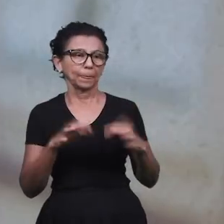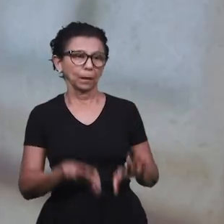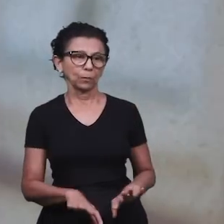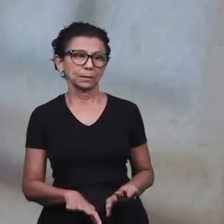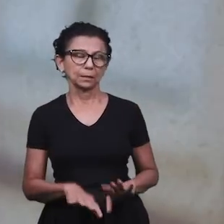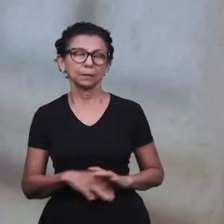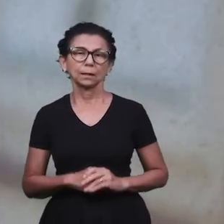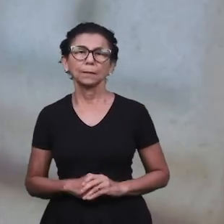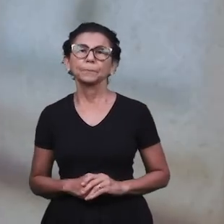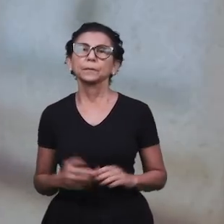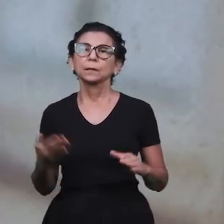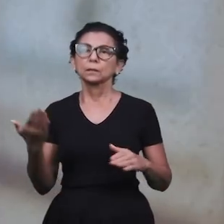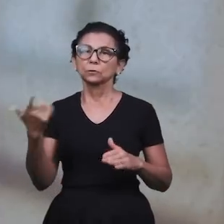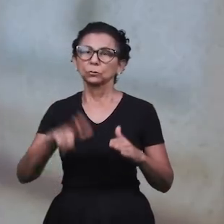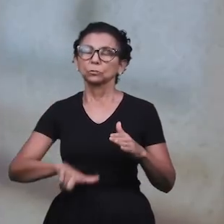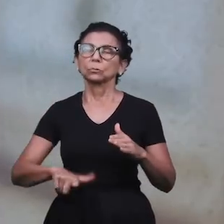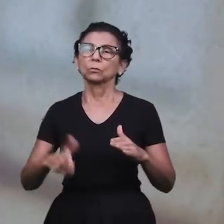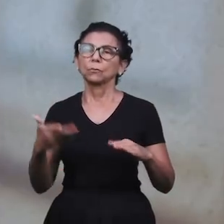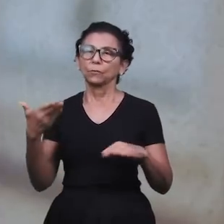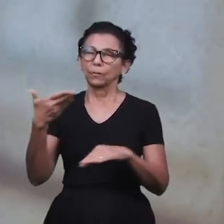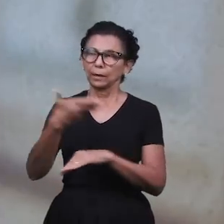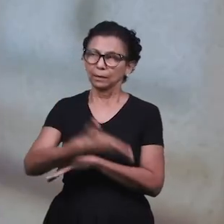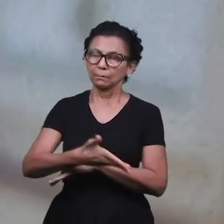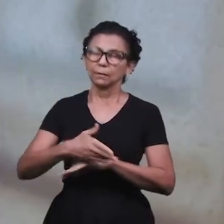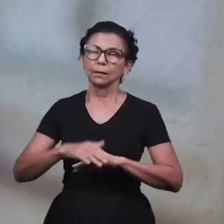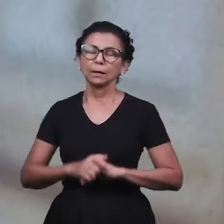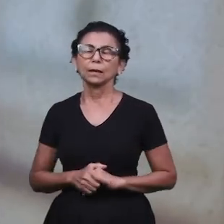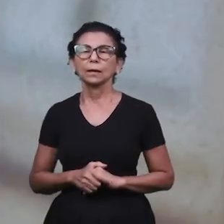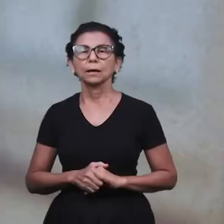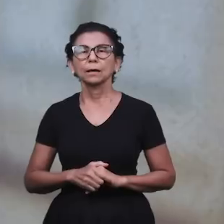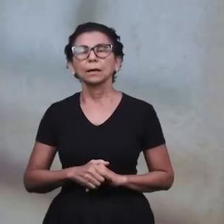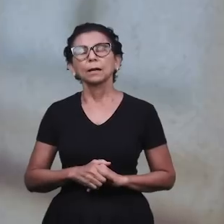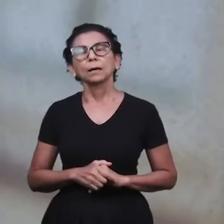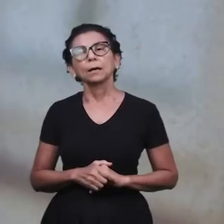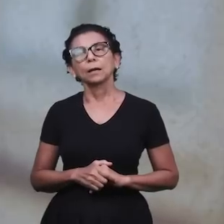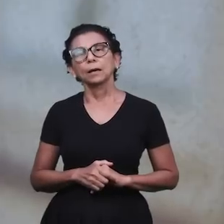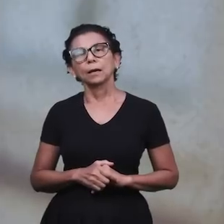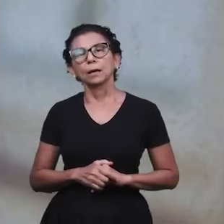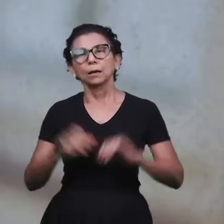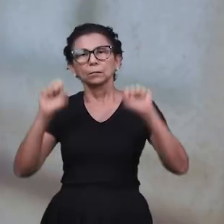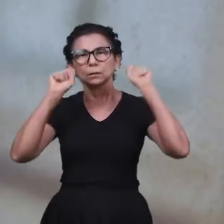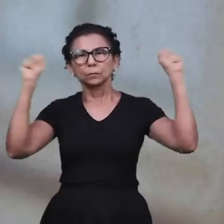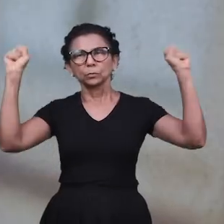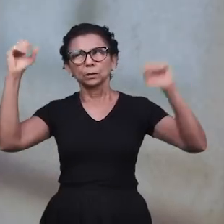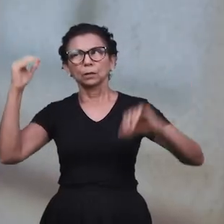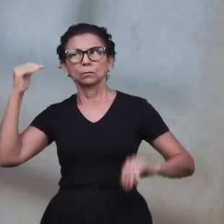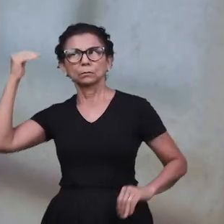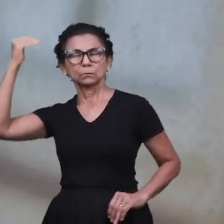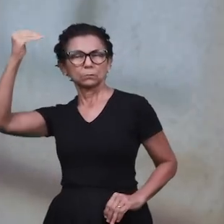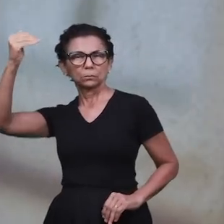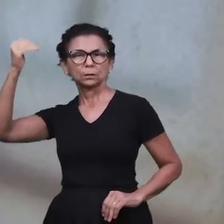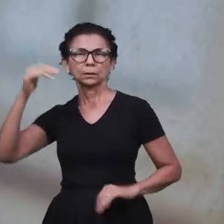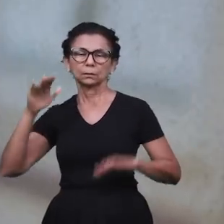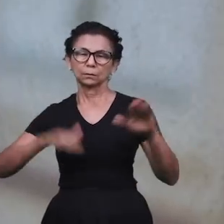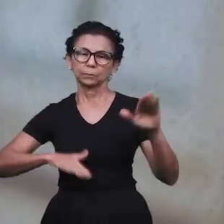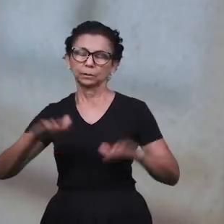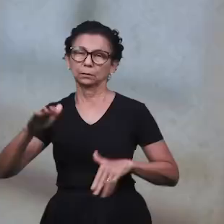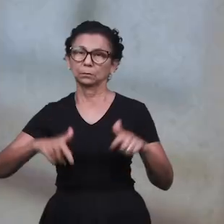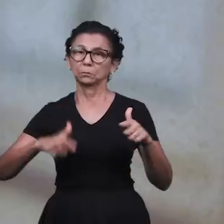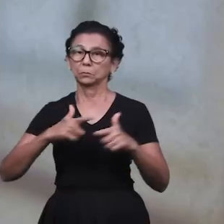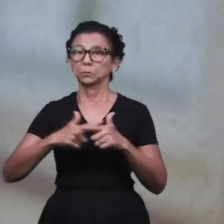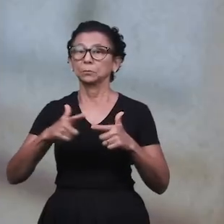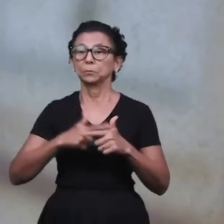recorrer normalmente ao STJ, dependendo da questão legal envolvida. Por isso